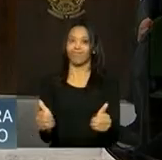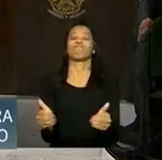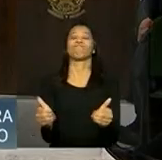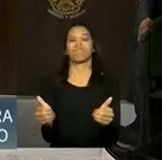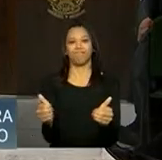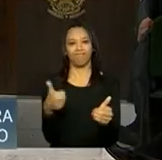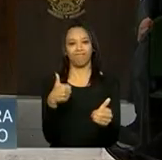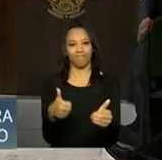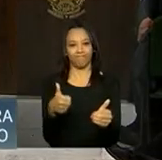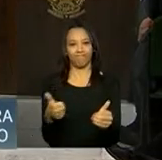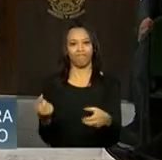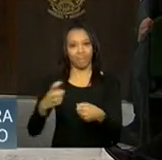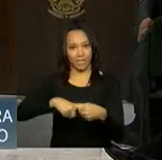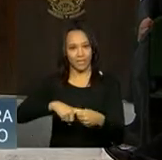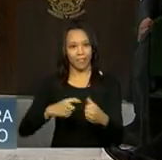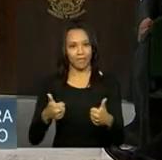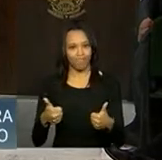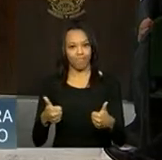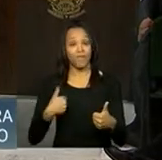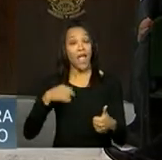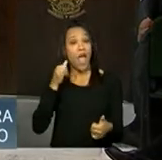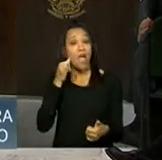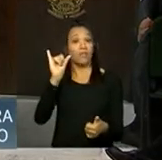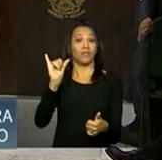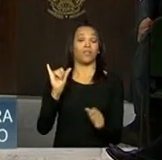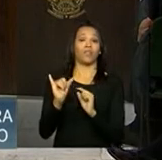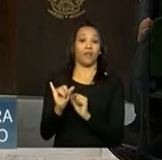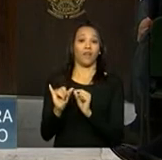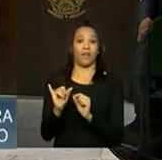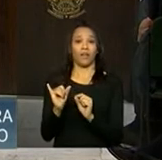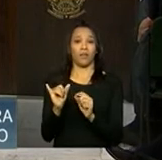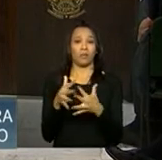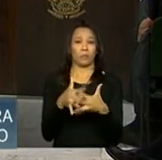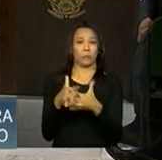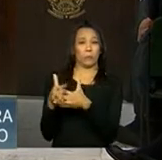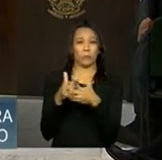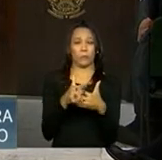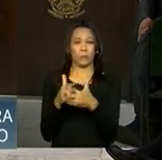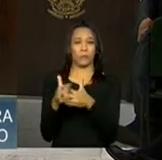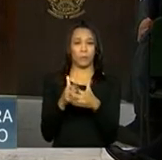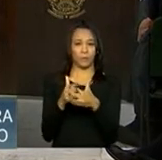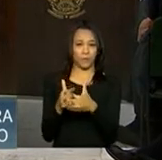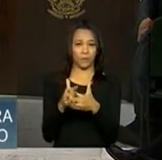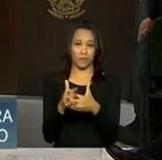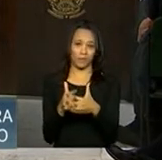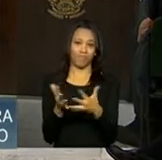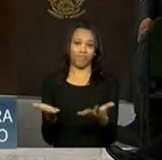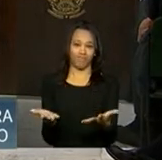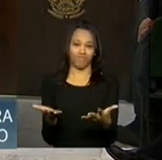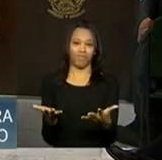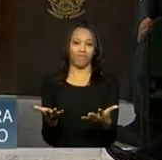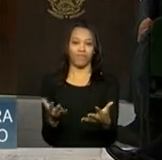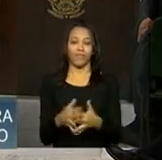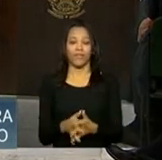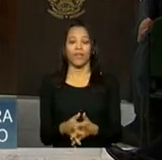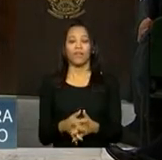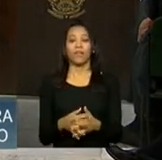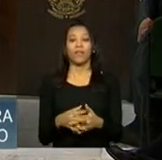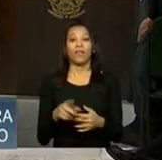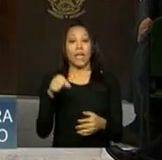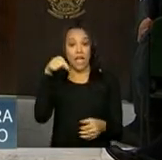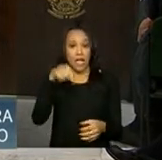de procurar evitar uma situação crítica numa hora estado um